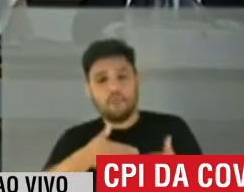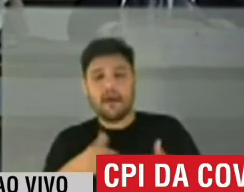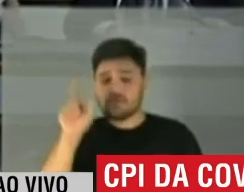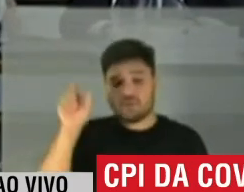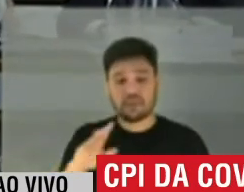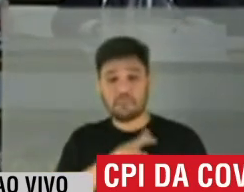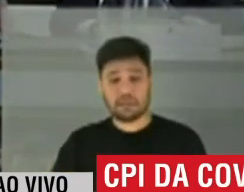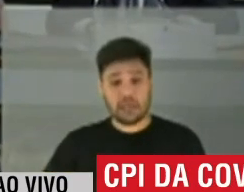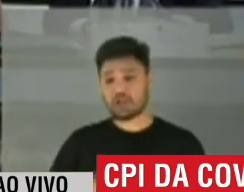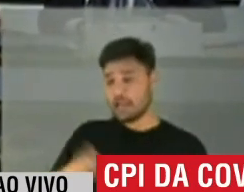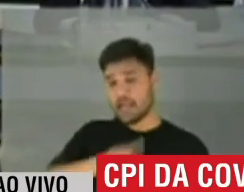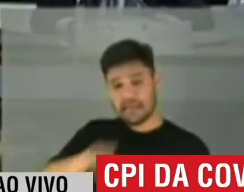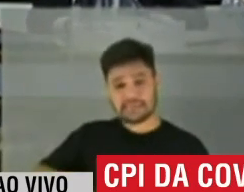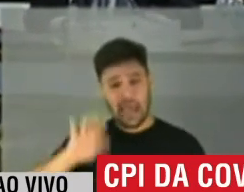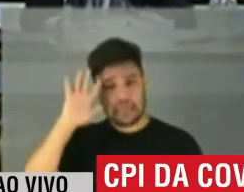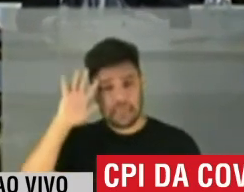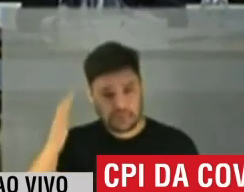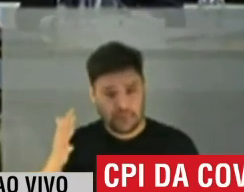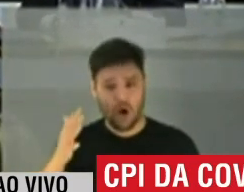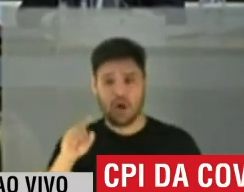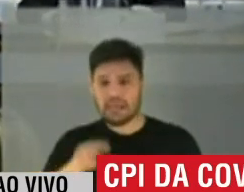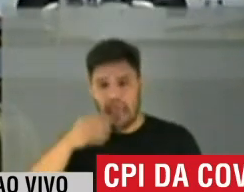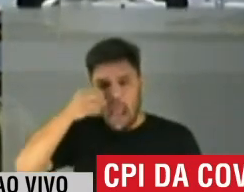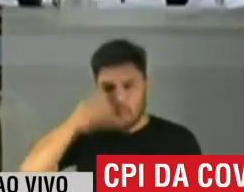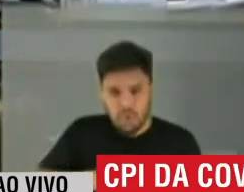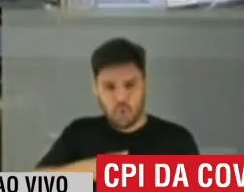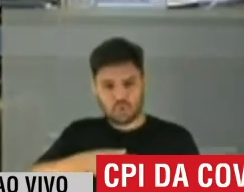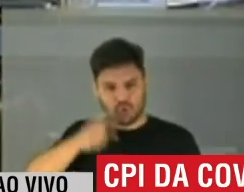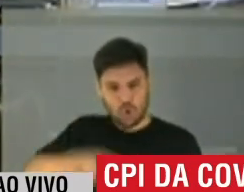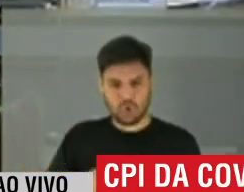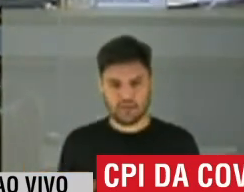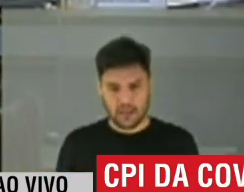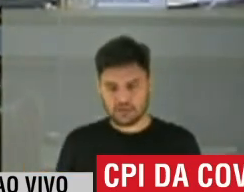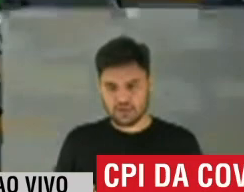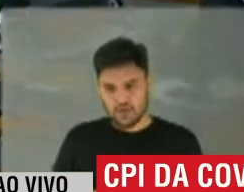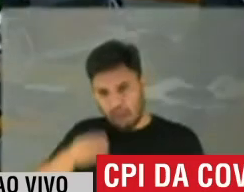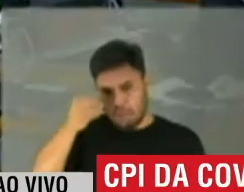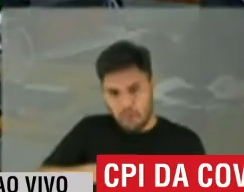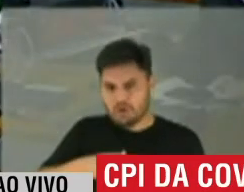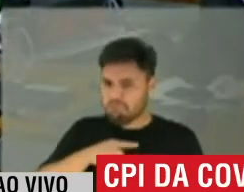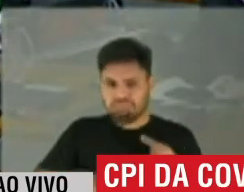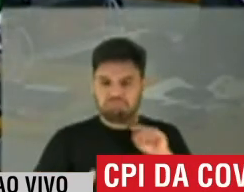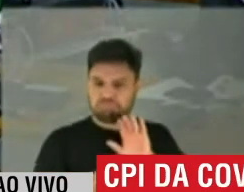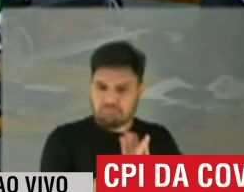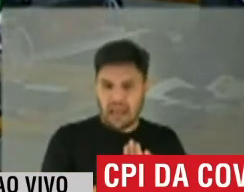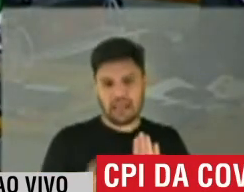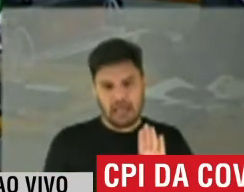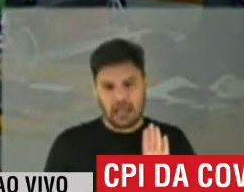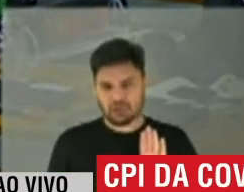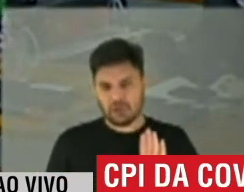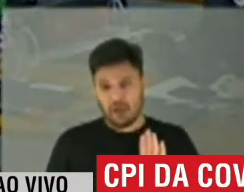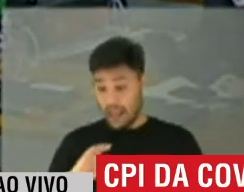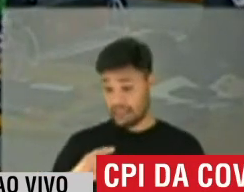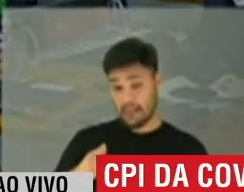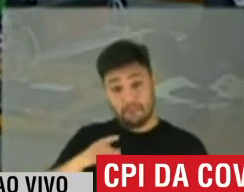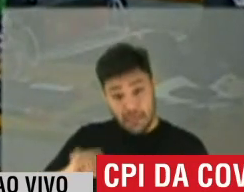eu peço a vossa excelência que cancele essa decisão, que caracteriza abuso de autoridade, que caracteriza uma ilegalidade flagrante. Essa